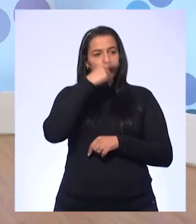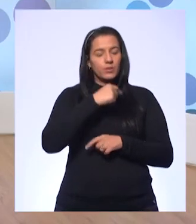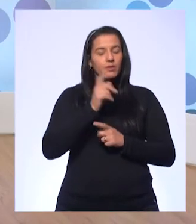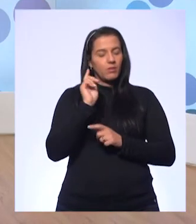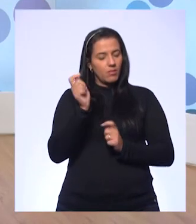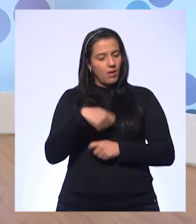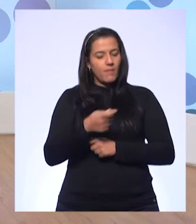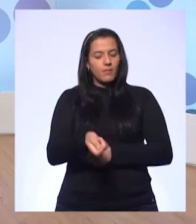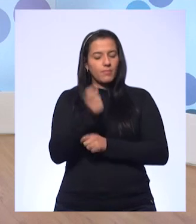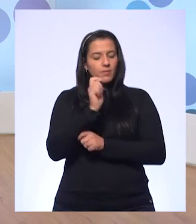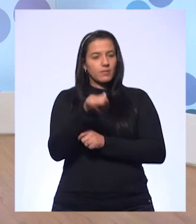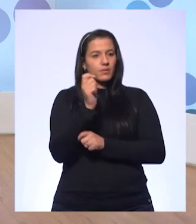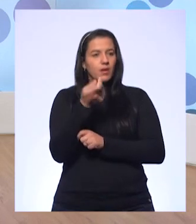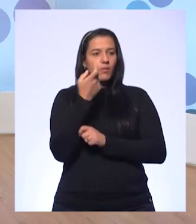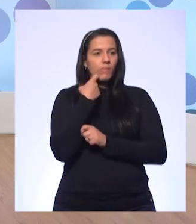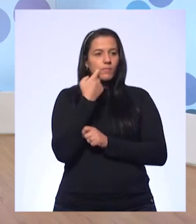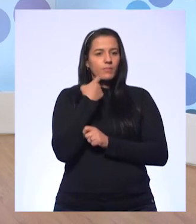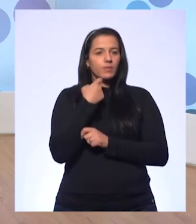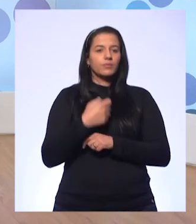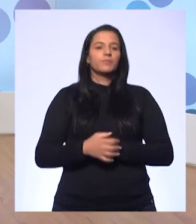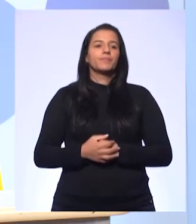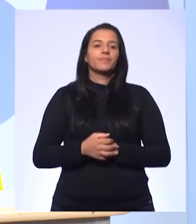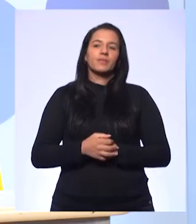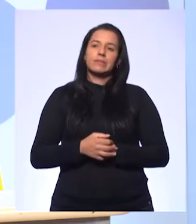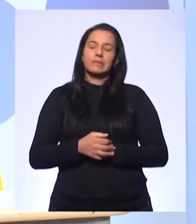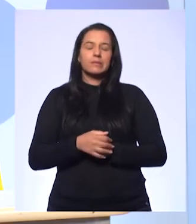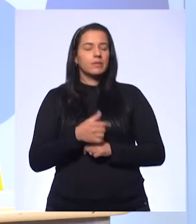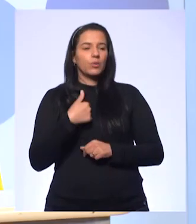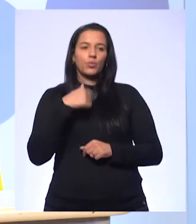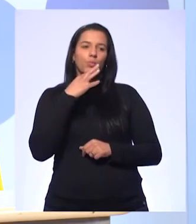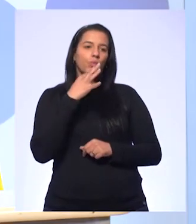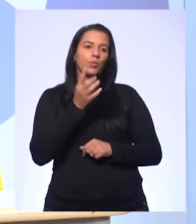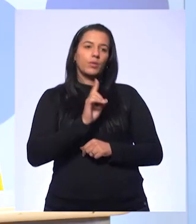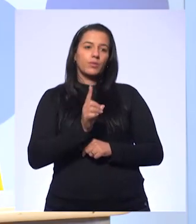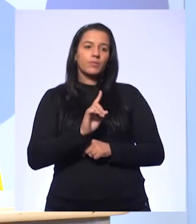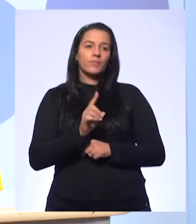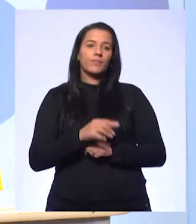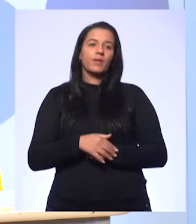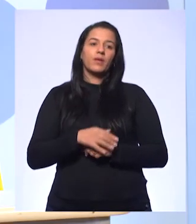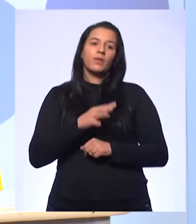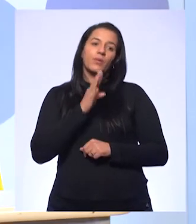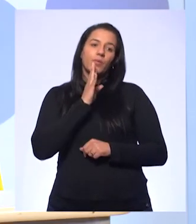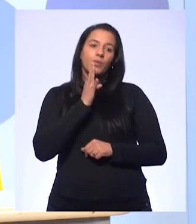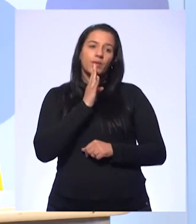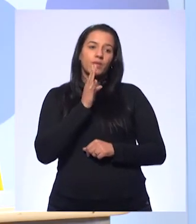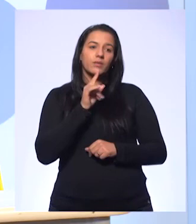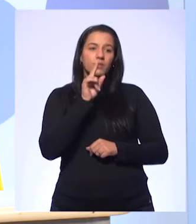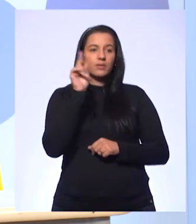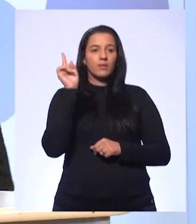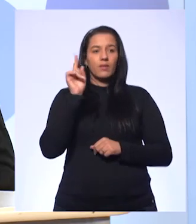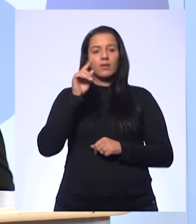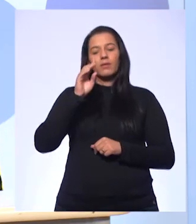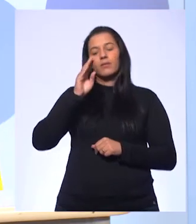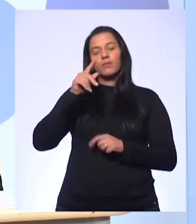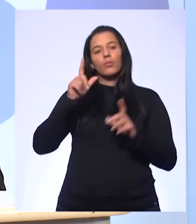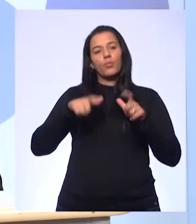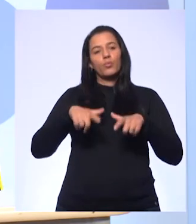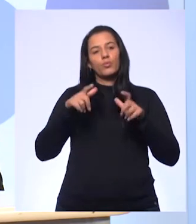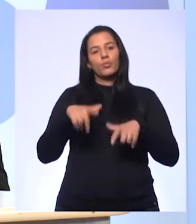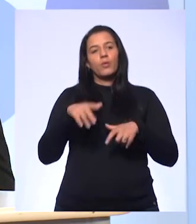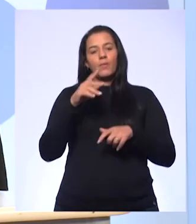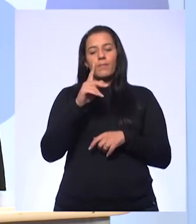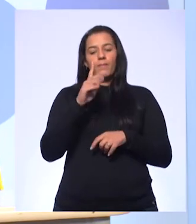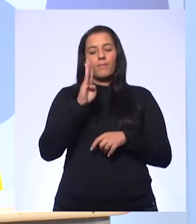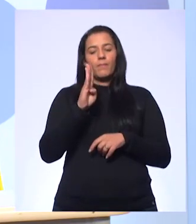peixe lá no próprio embarcação. Infelizmente, eu já conheci a parte do rio Tietê, lá em Santana de Parnaíba, né? Que tem aquelas nuvens